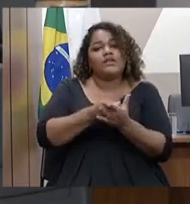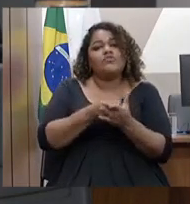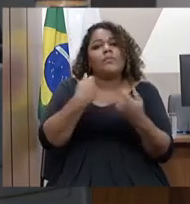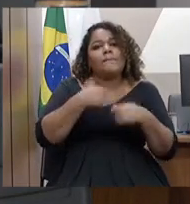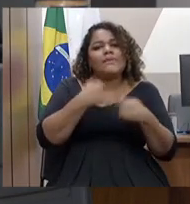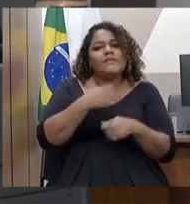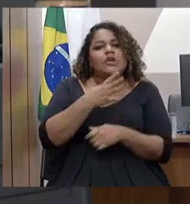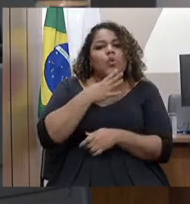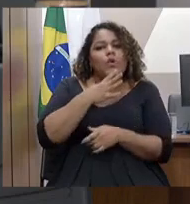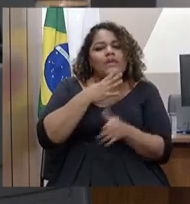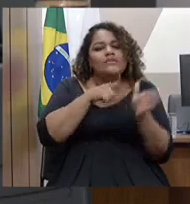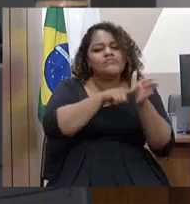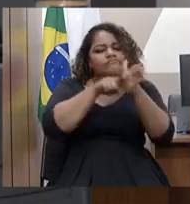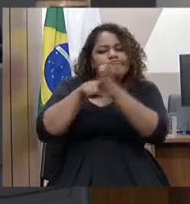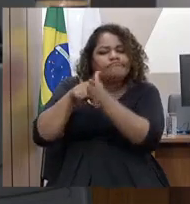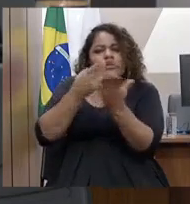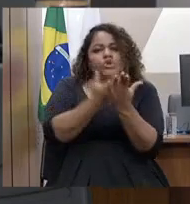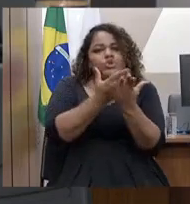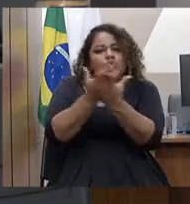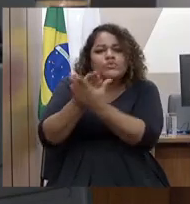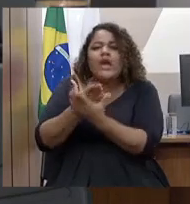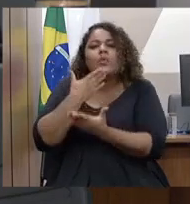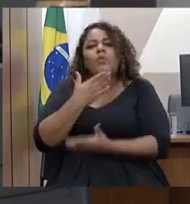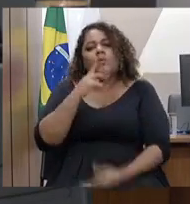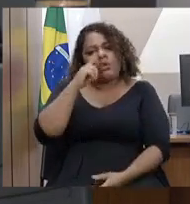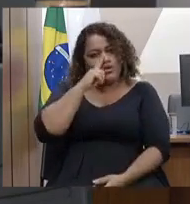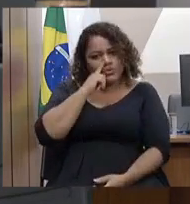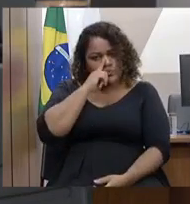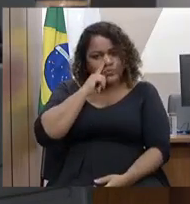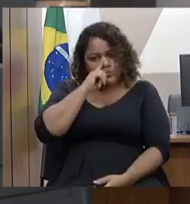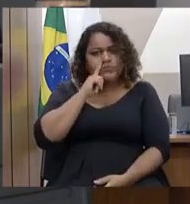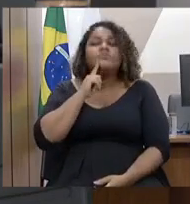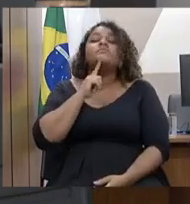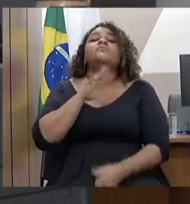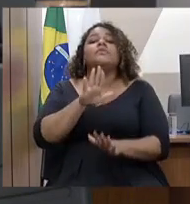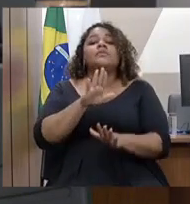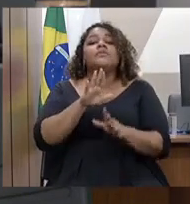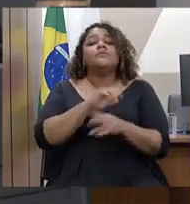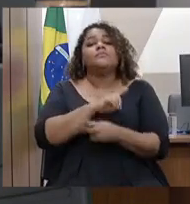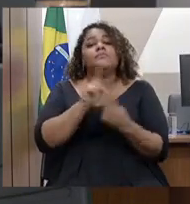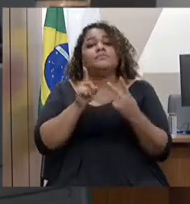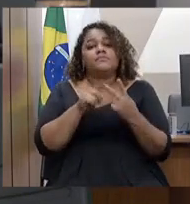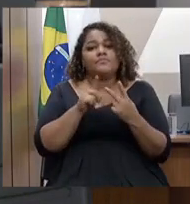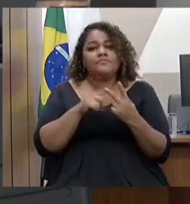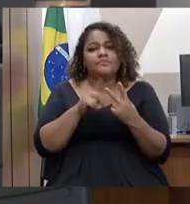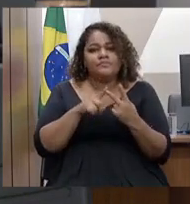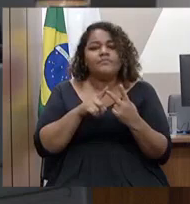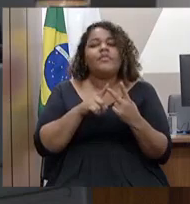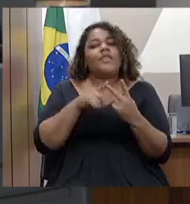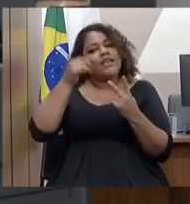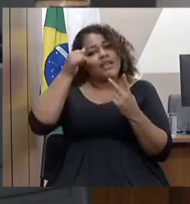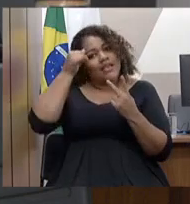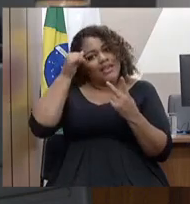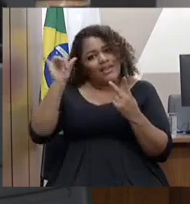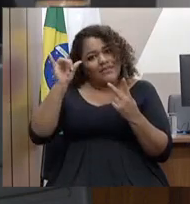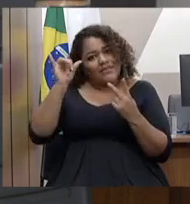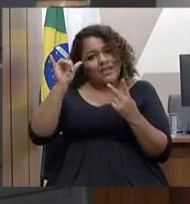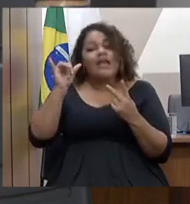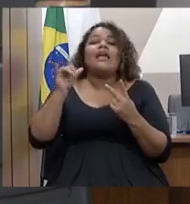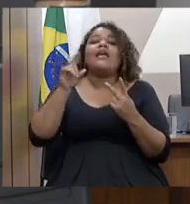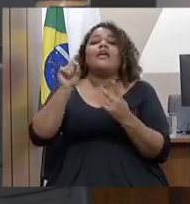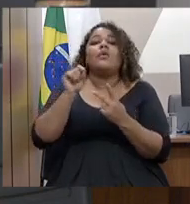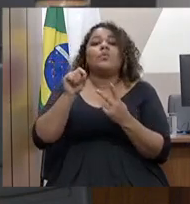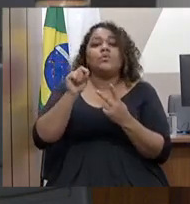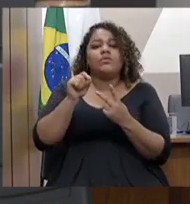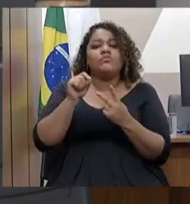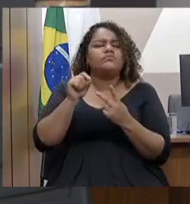e conhecidos pela ciência já o princípio da precaução determina adoção de medidas necessárias e suficientes pela ciência